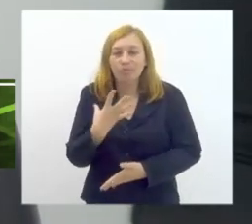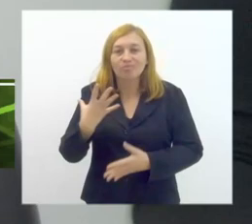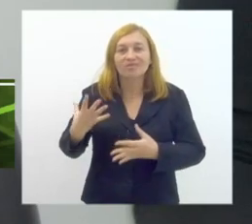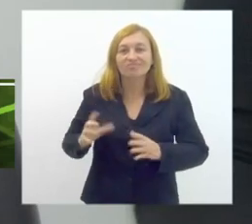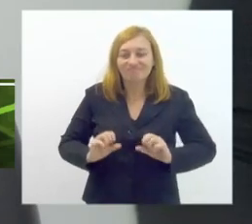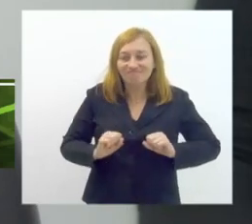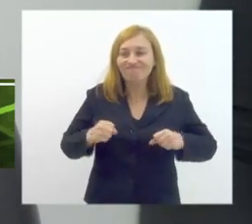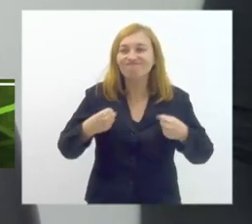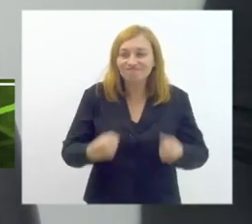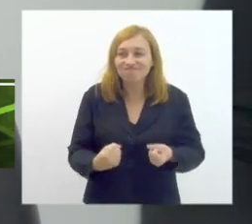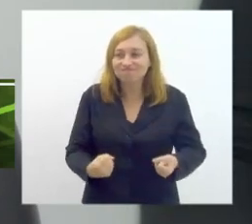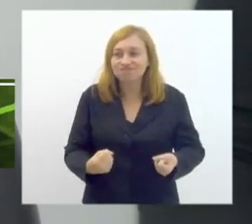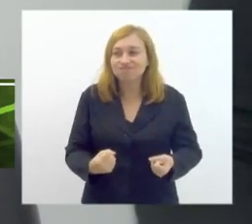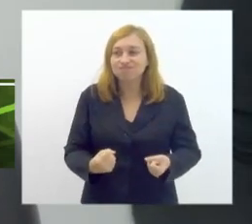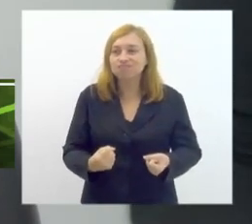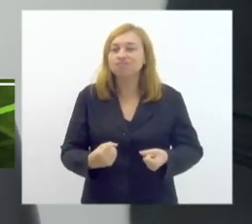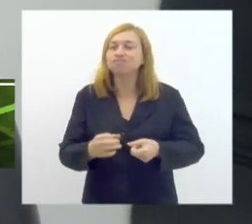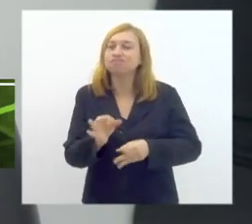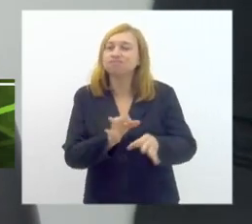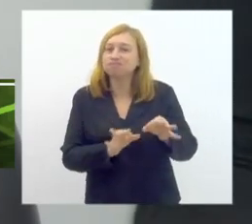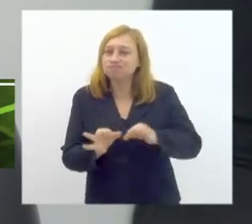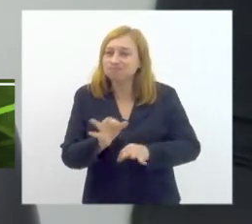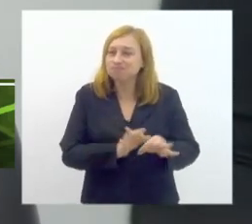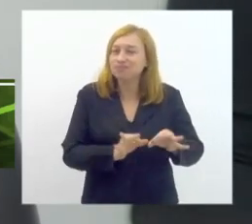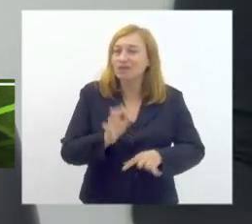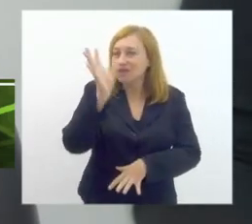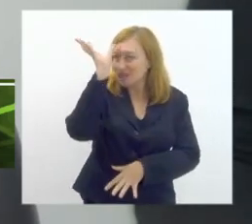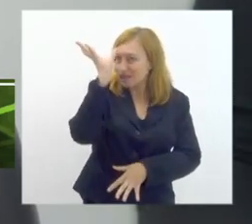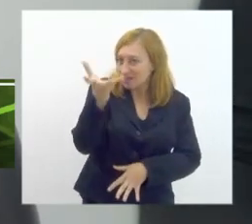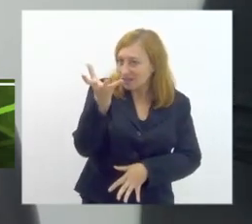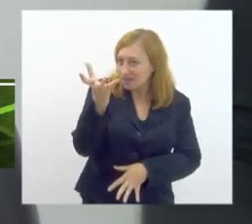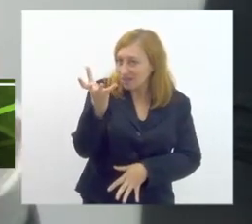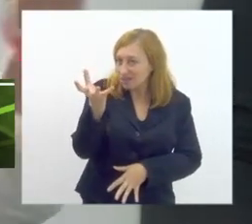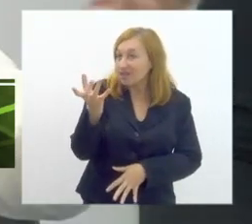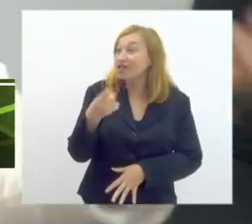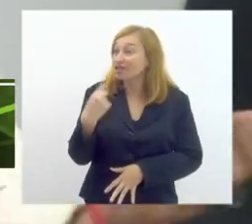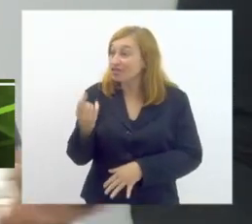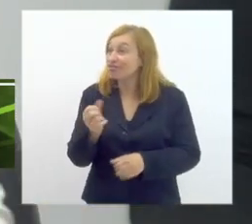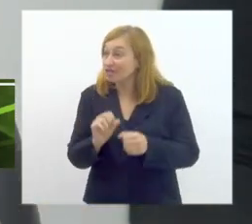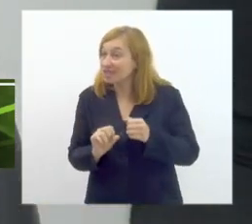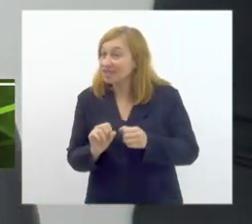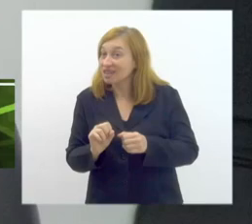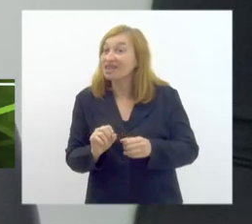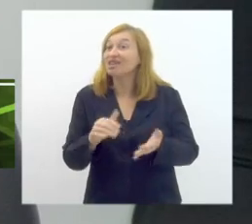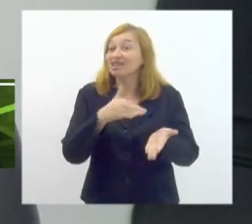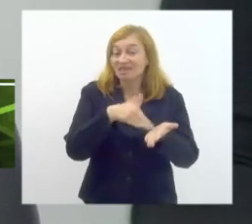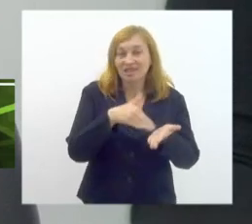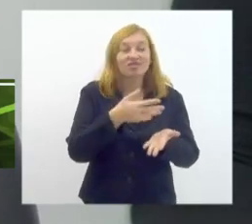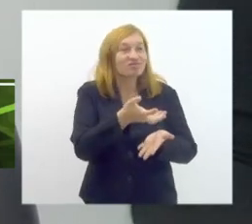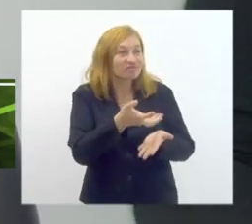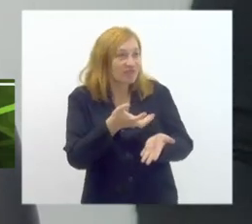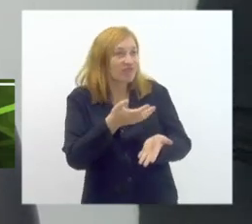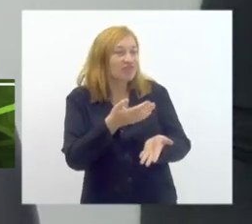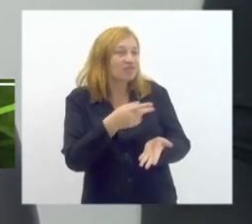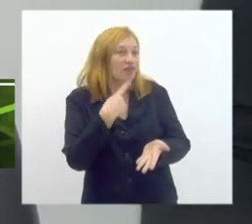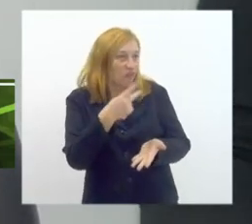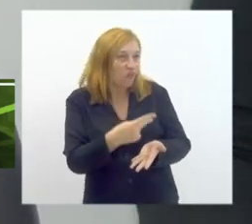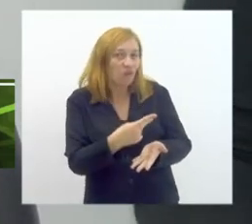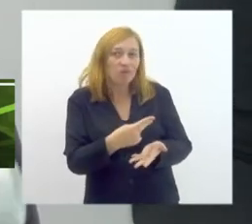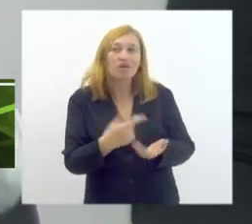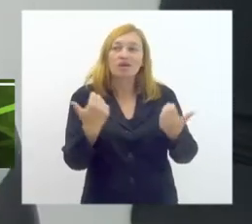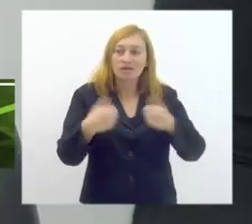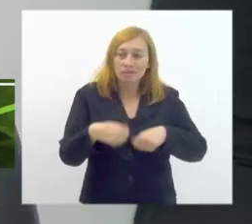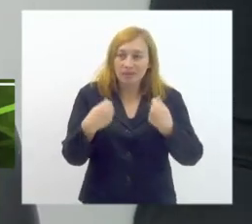entrega. Então, planeja-se, resolve-se, é isso que a gente vai fazer, e foi o que o secretário Kiep disse. A gente precisa que